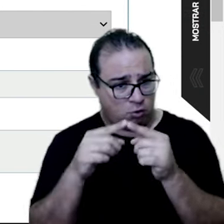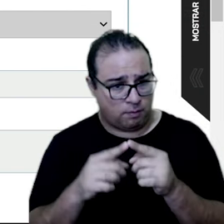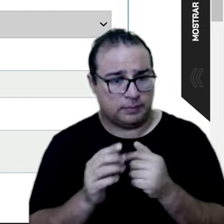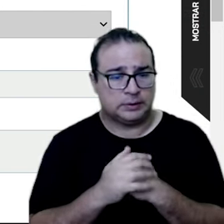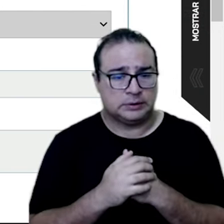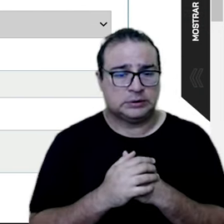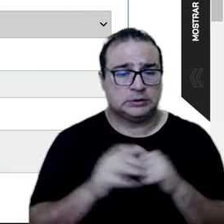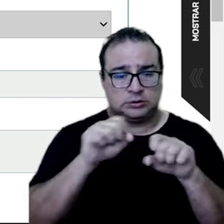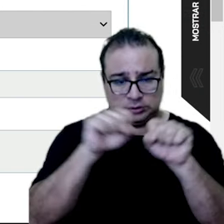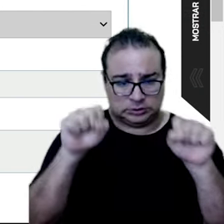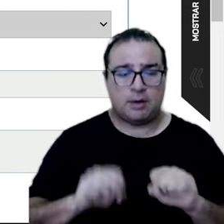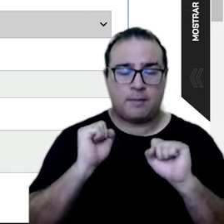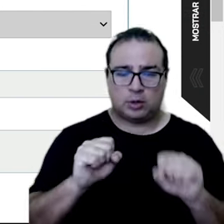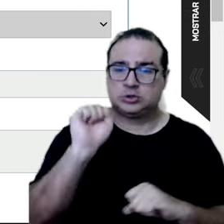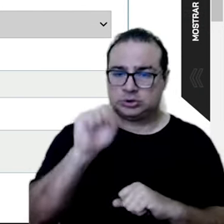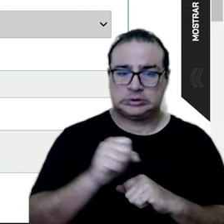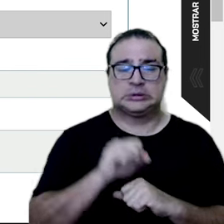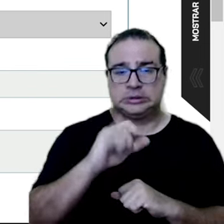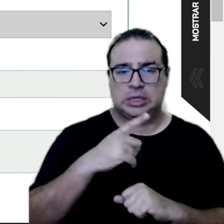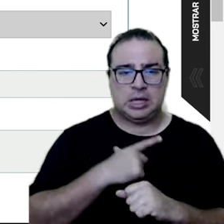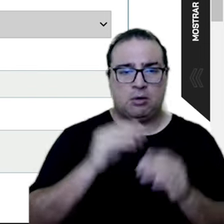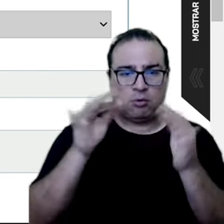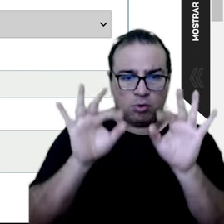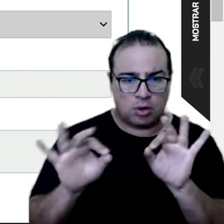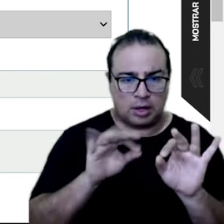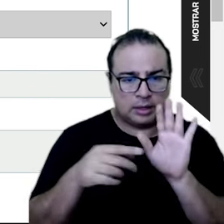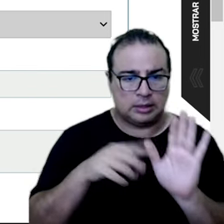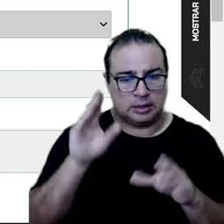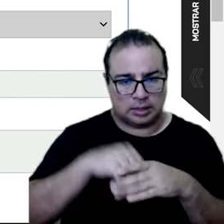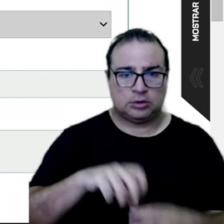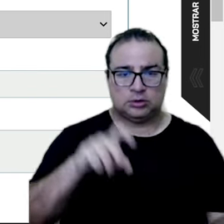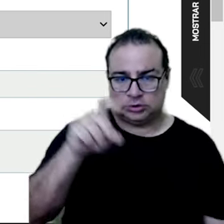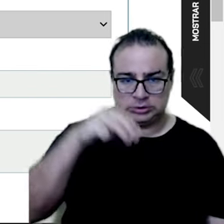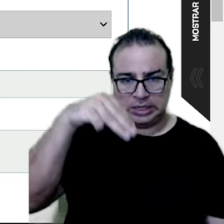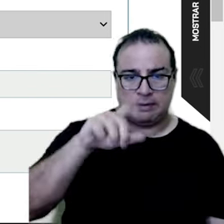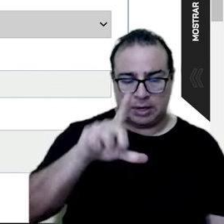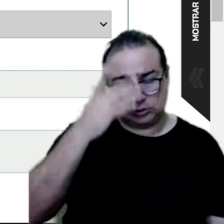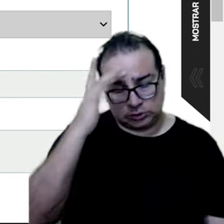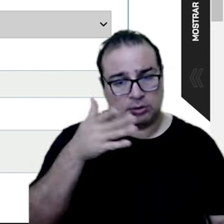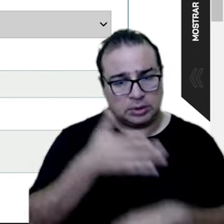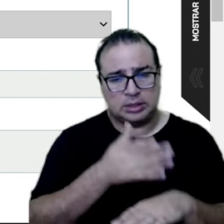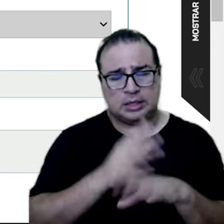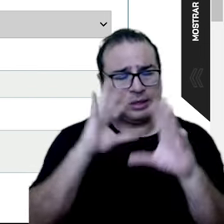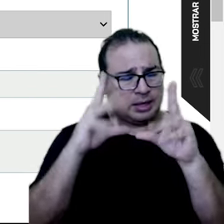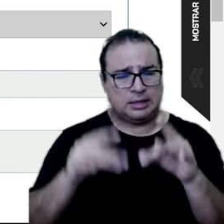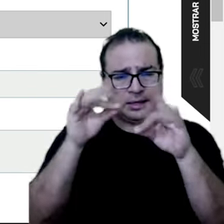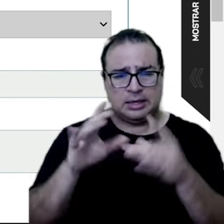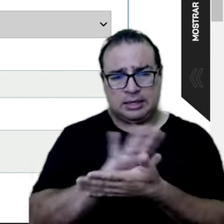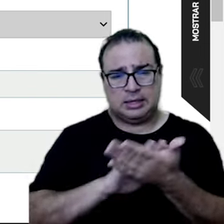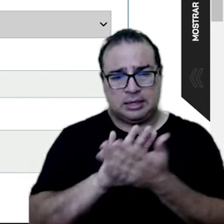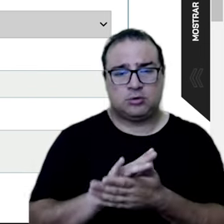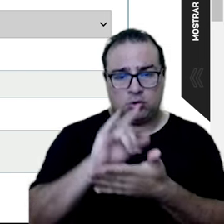de esquema pode se o campo não tiver tratado dentro do XML que eu já não sei eu não entrei nesse mérito nem tentei